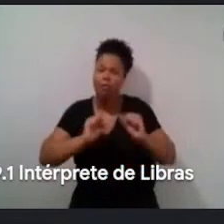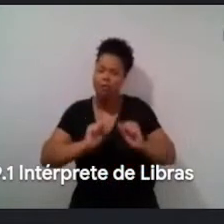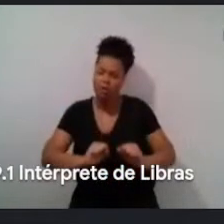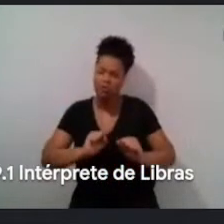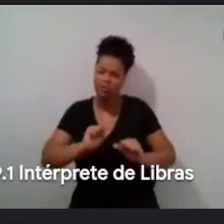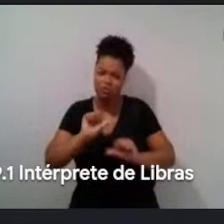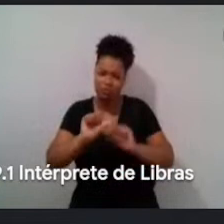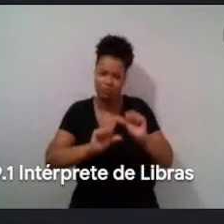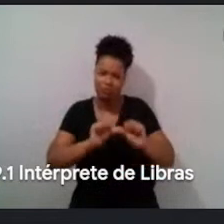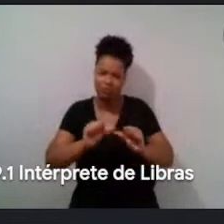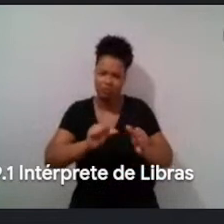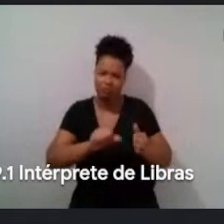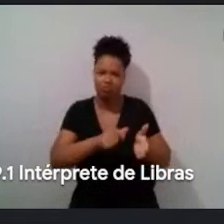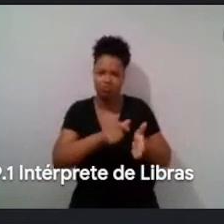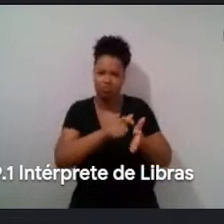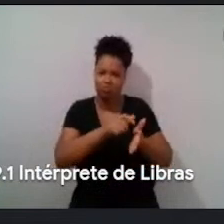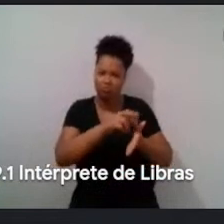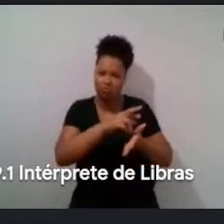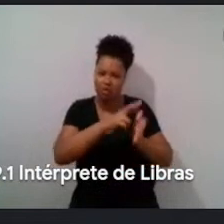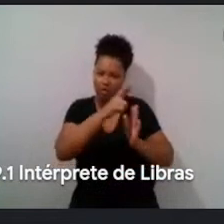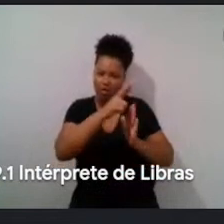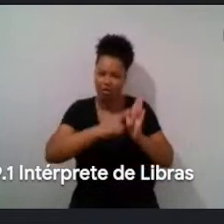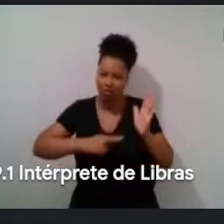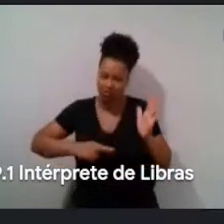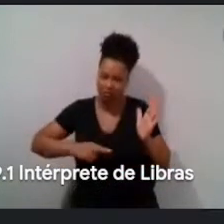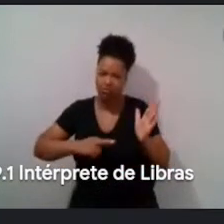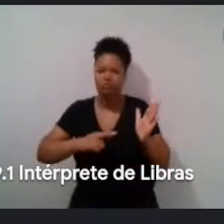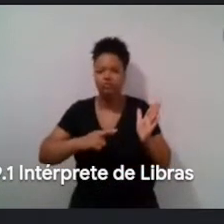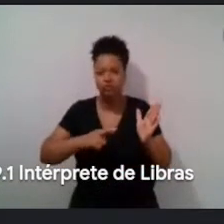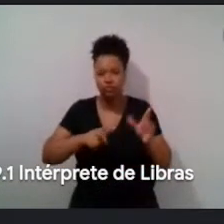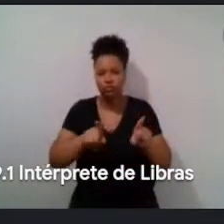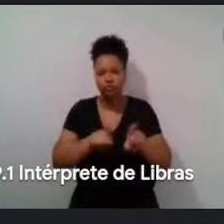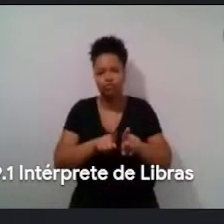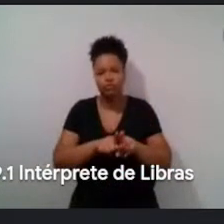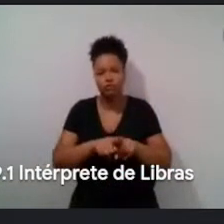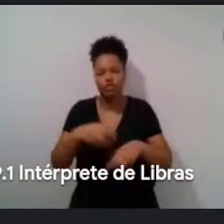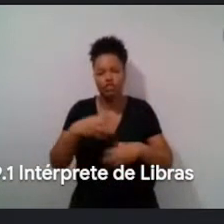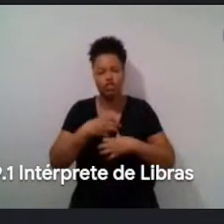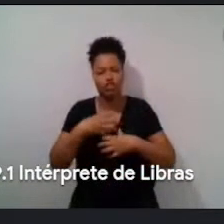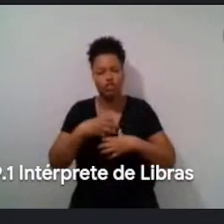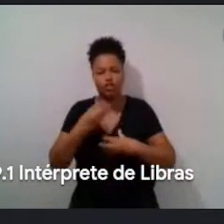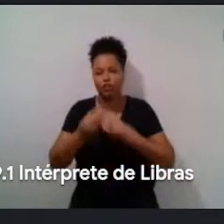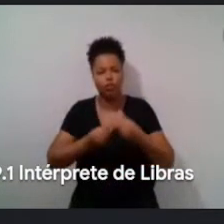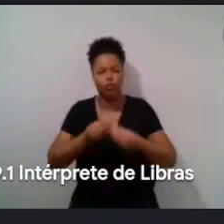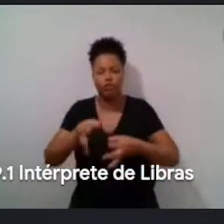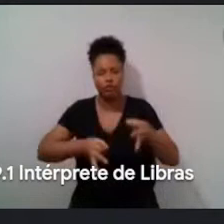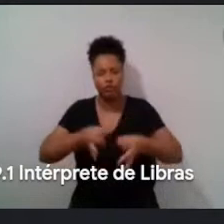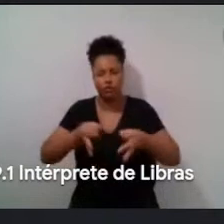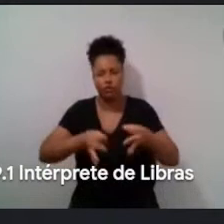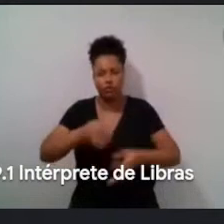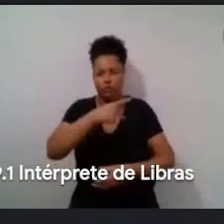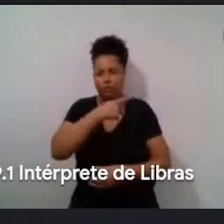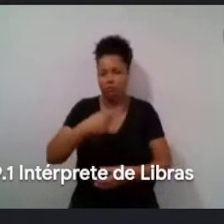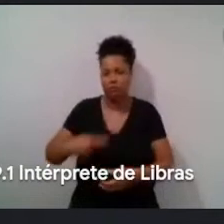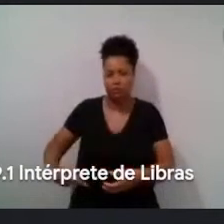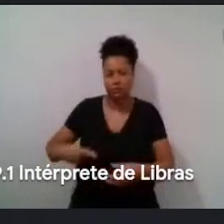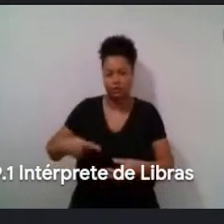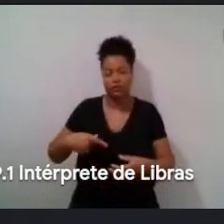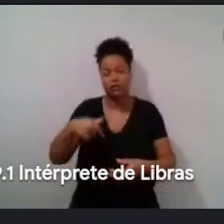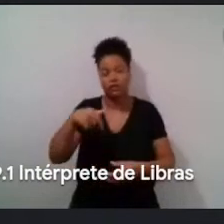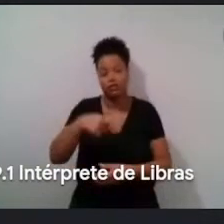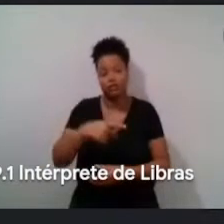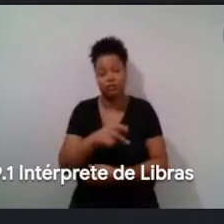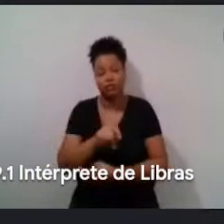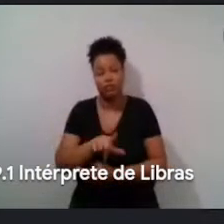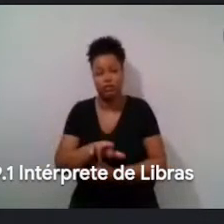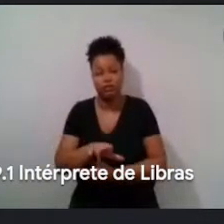redação. A forma da realização caberá ao presidente do plenário alterar